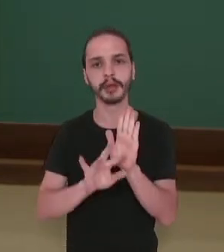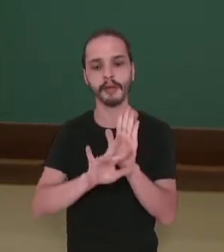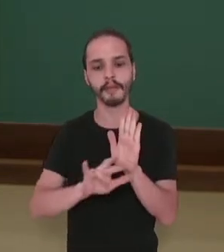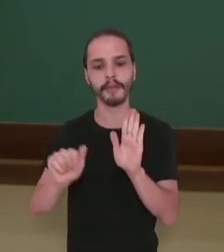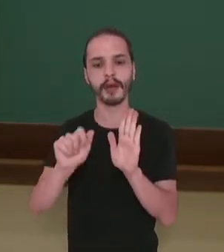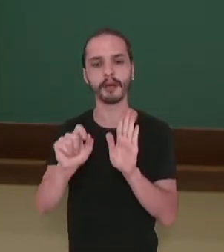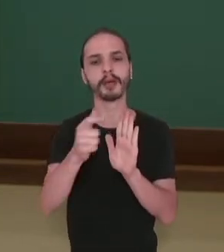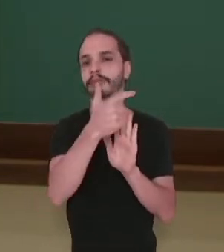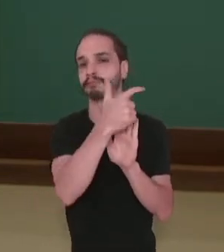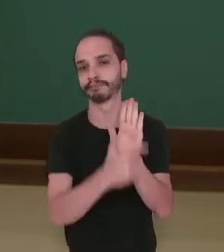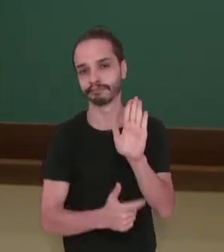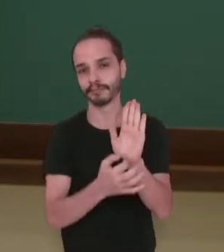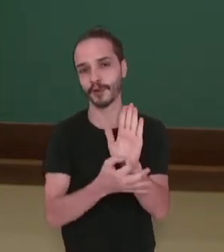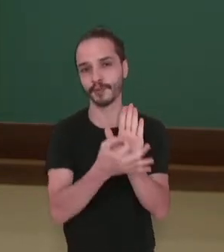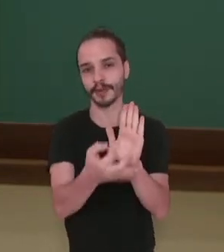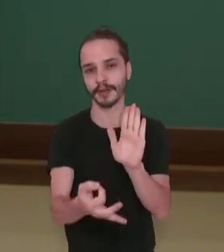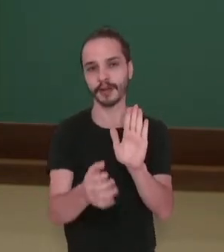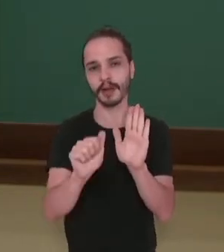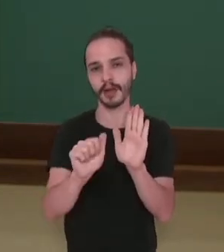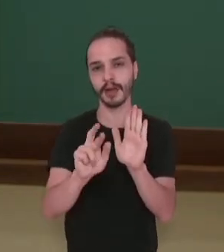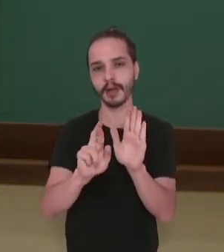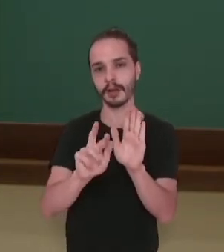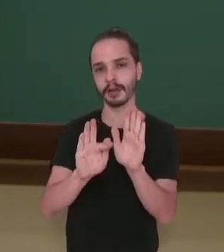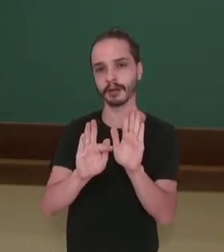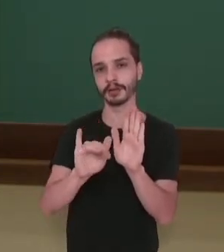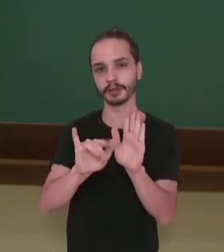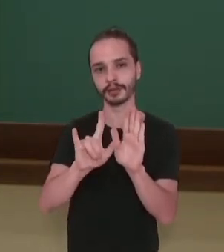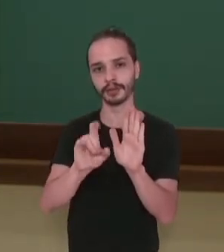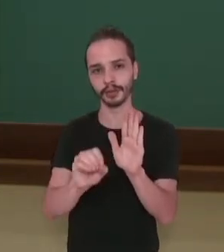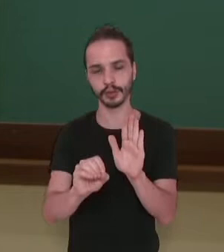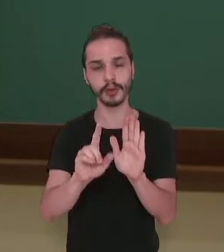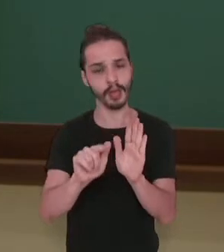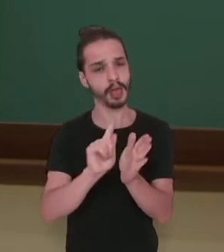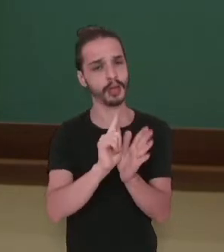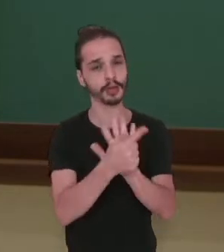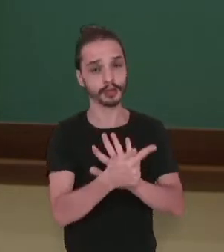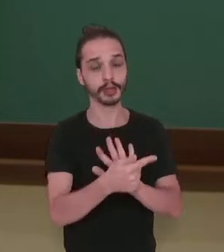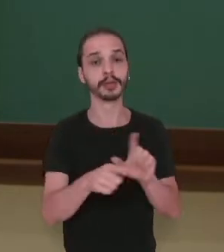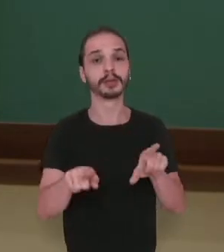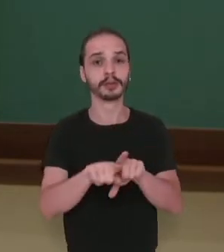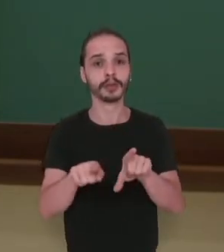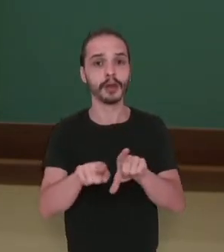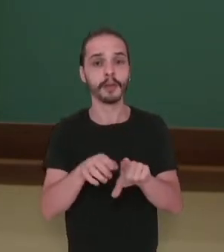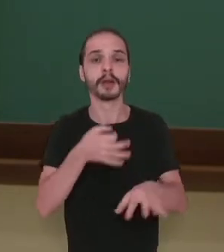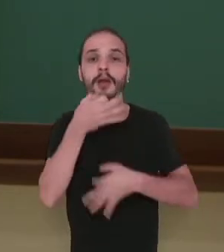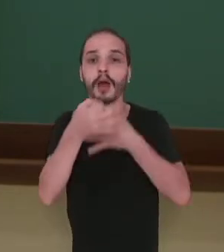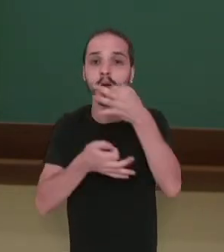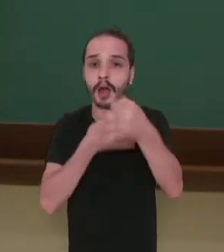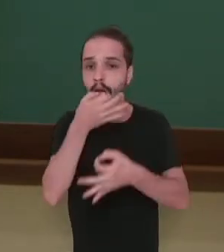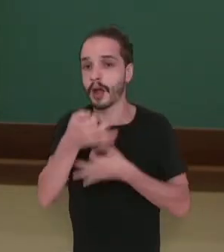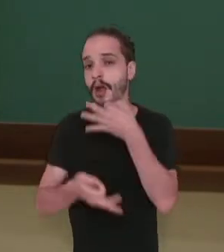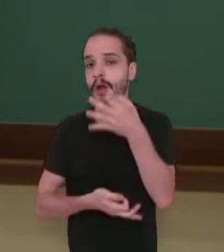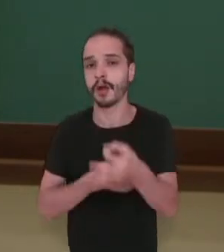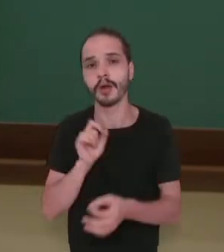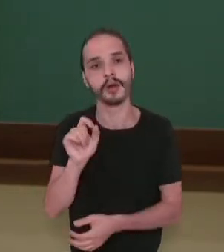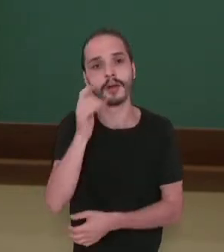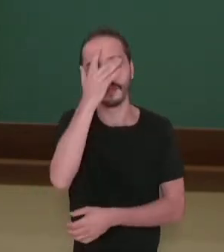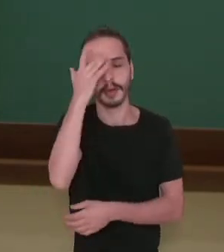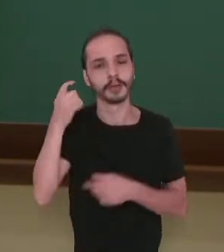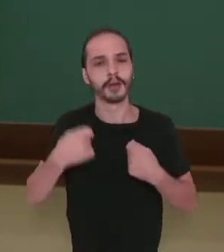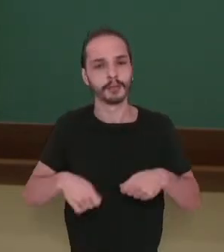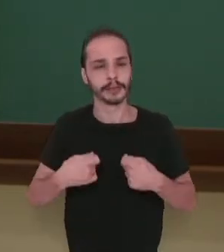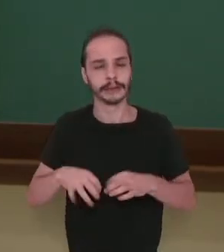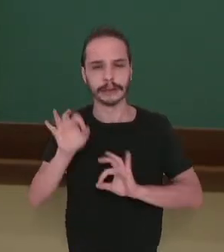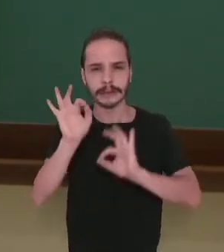artigo de opinião. É claro que a gente está vendo que ele também é um gênero argumentativo, ou seja, a pessoa vai ter que construir